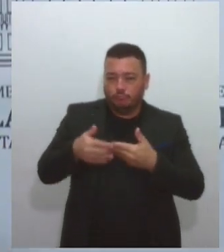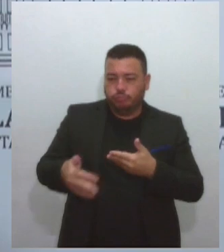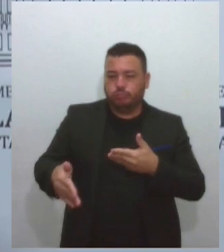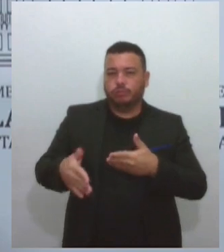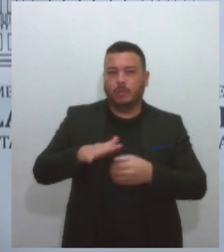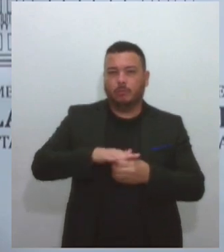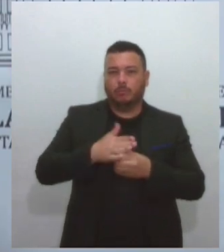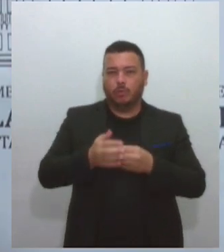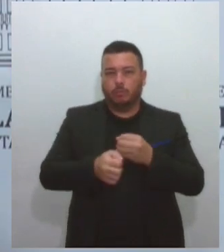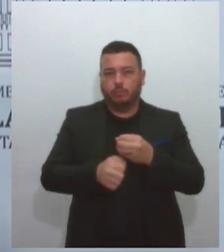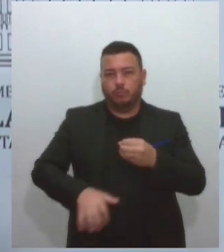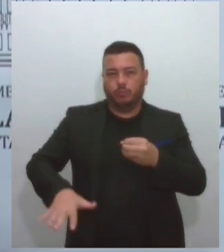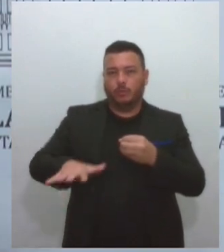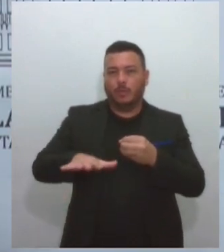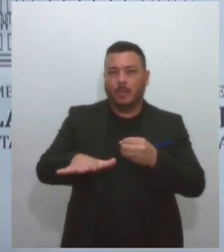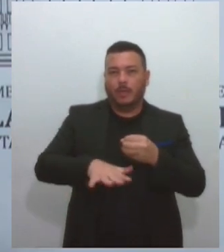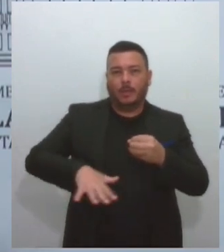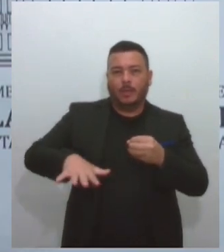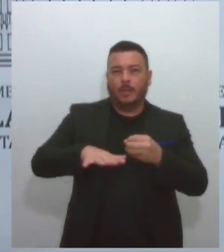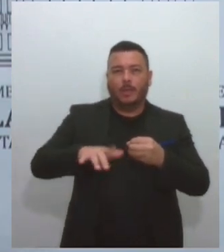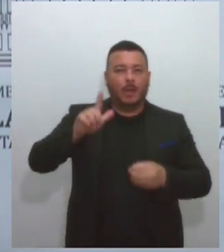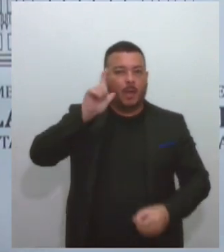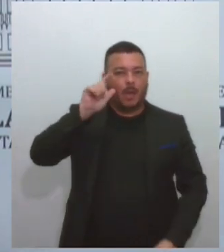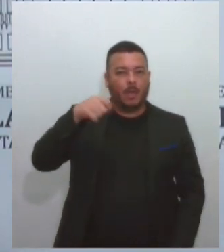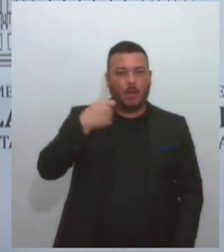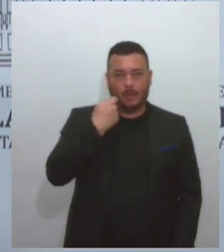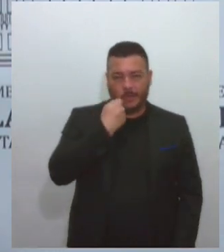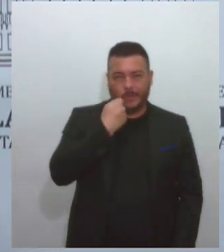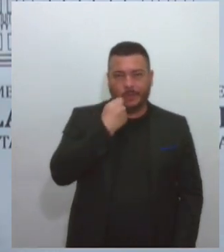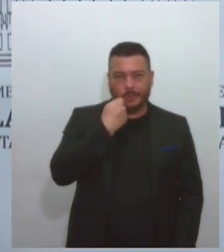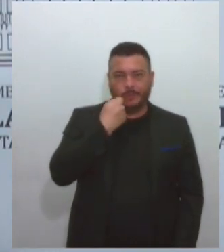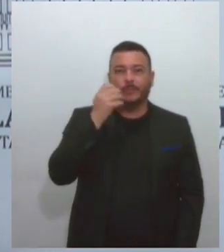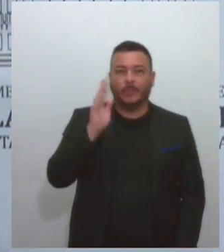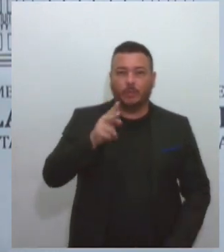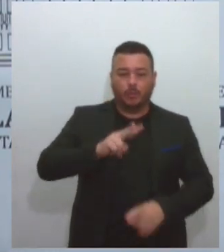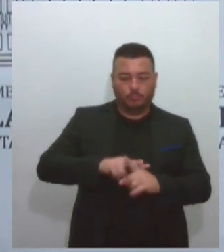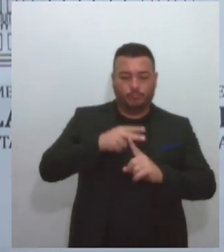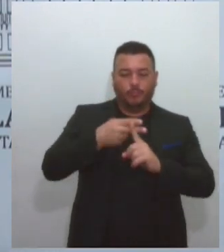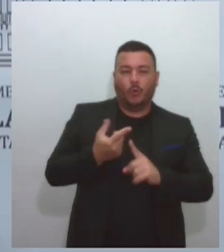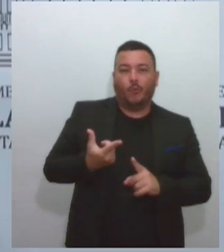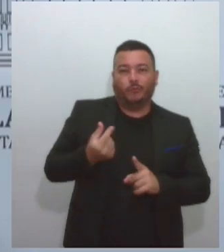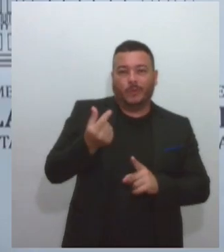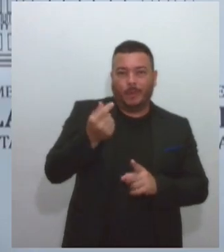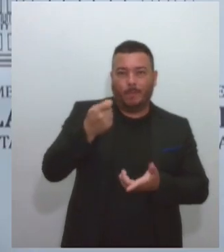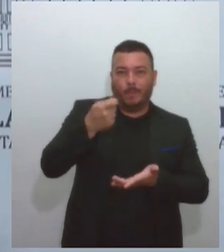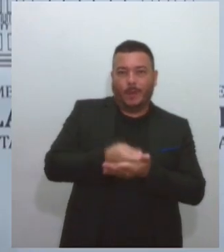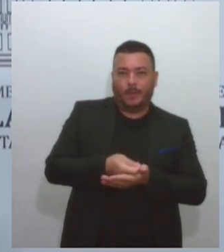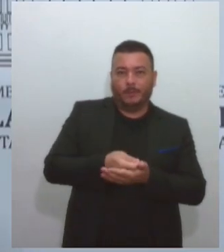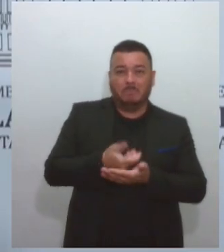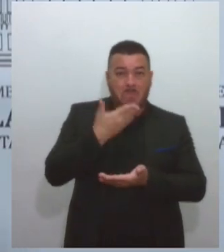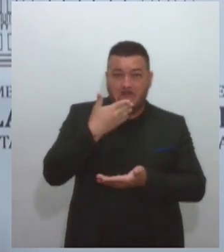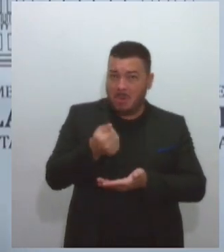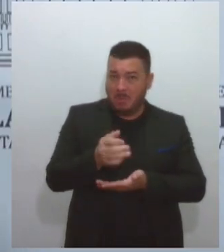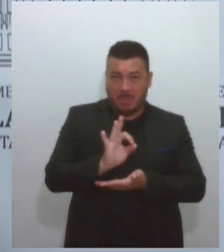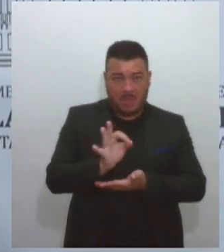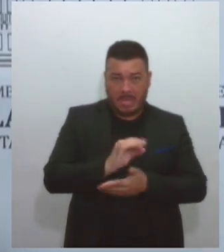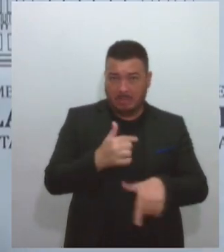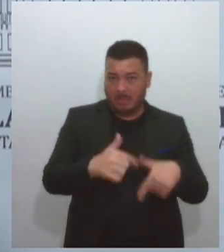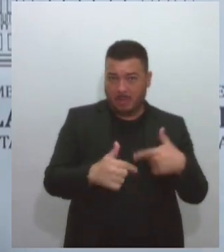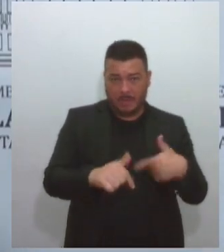básico lá em Alagoas, que aumentou a tarifa, né, não melhorou, né, os serviços,